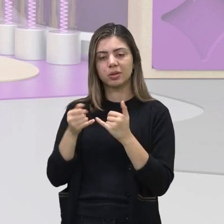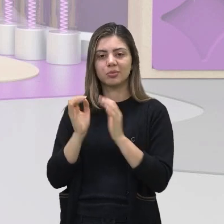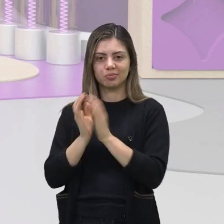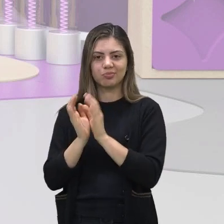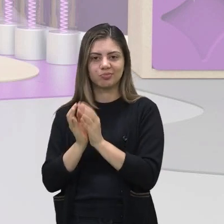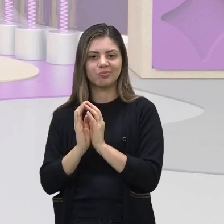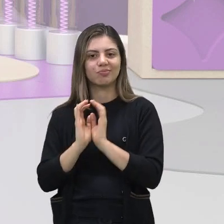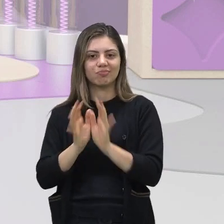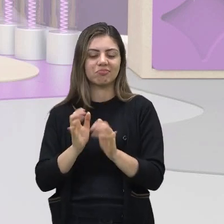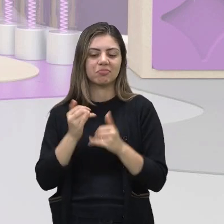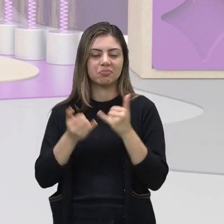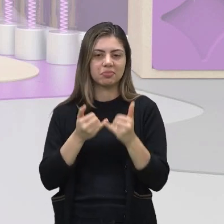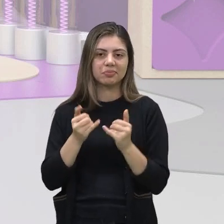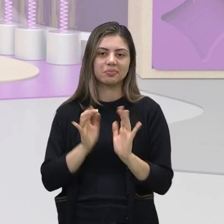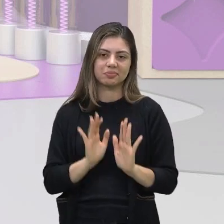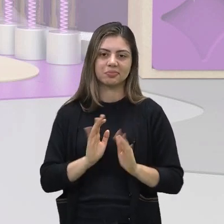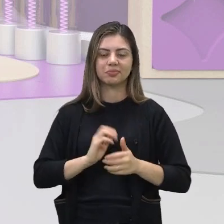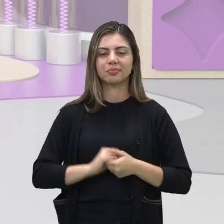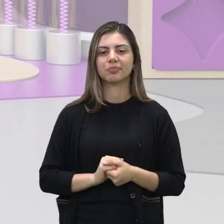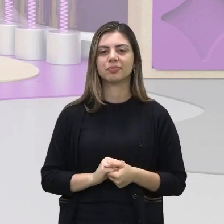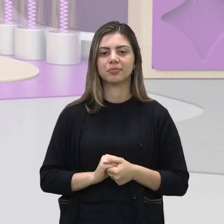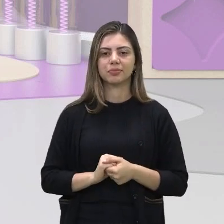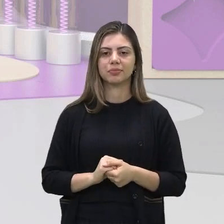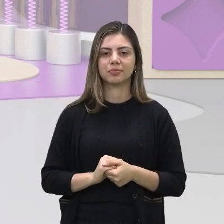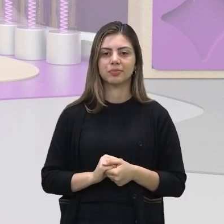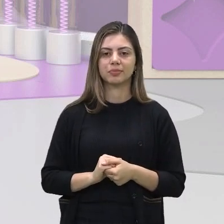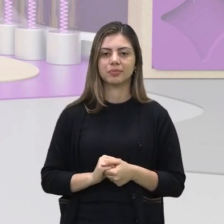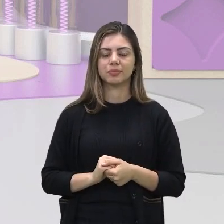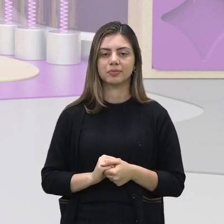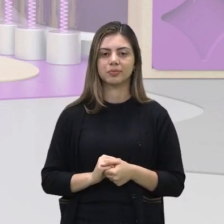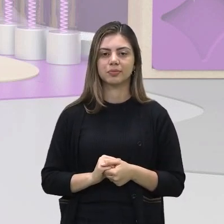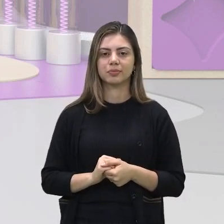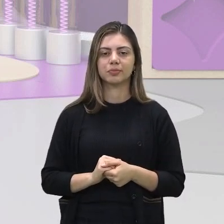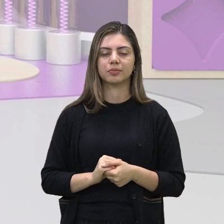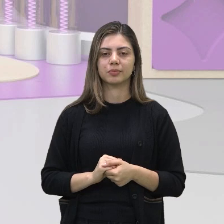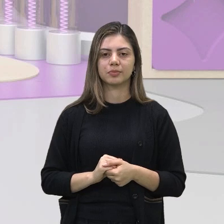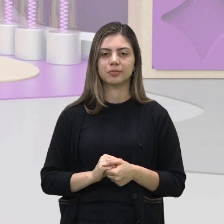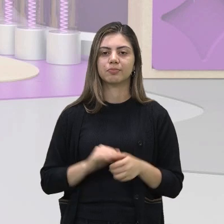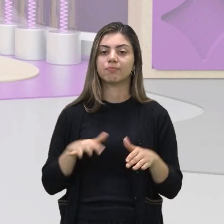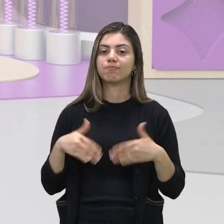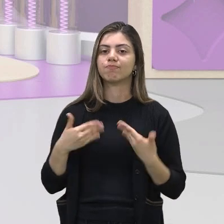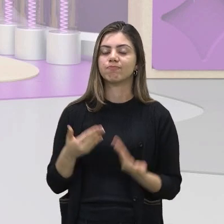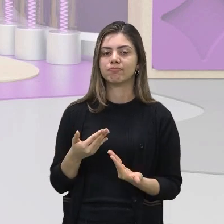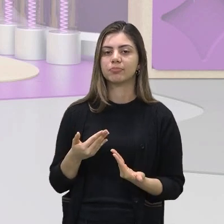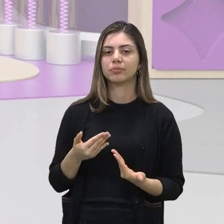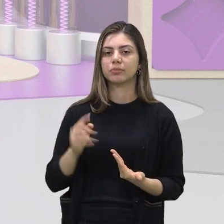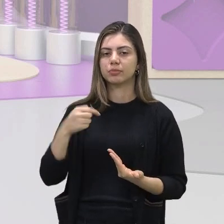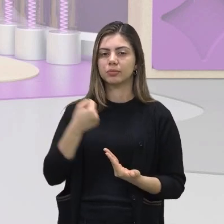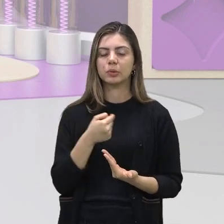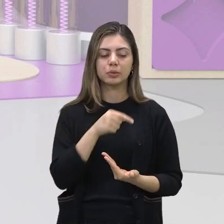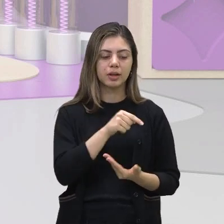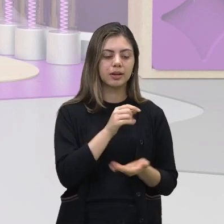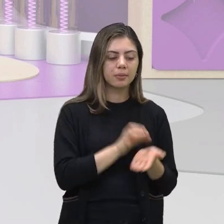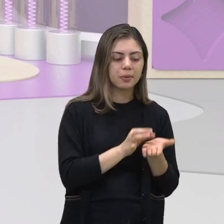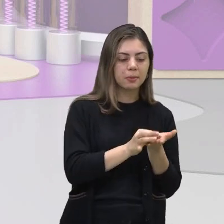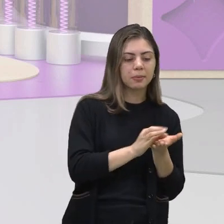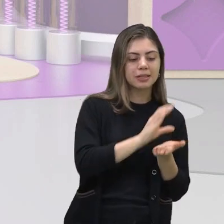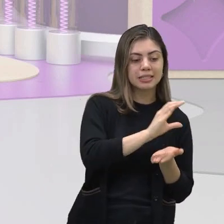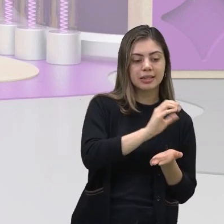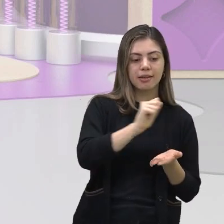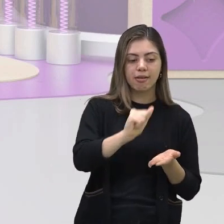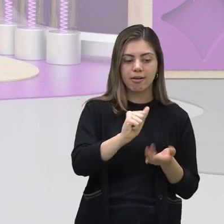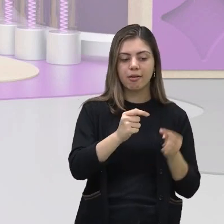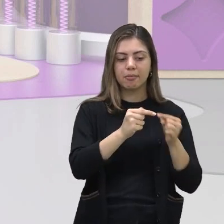aí com algum jogo jogando um dado. Então, saiu o cara e saiu o número